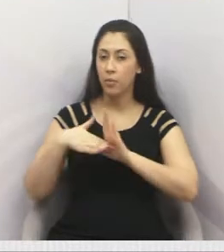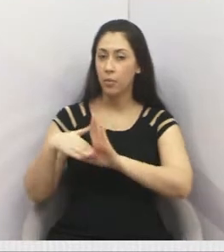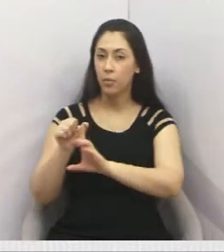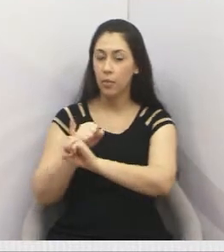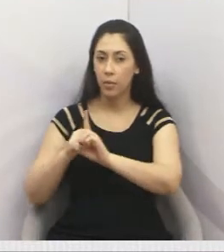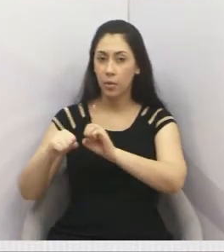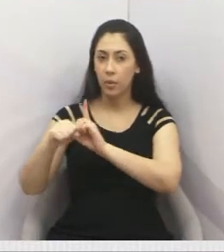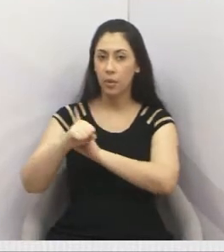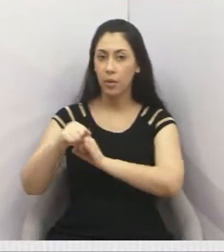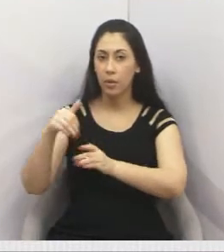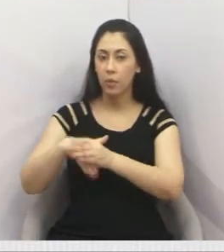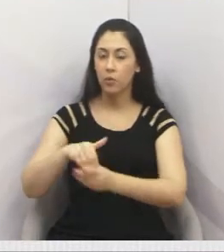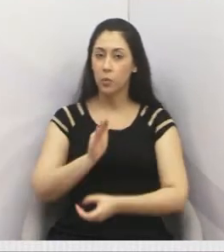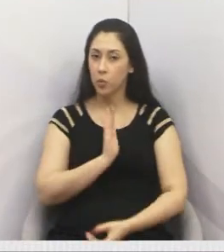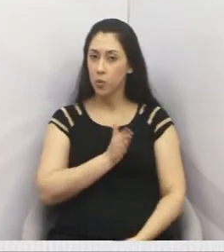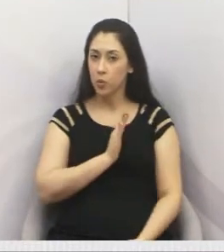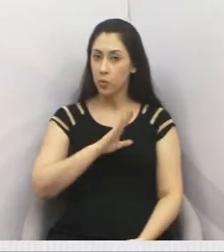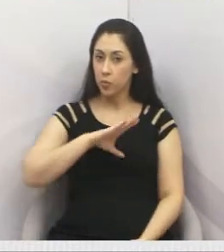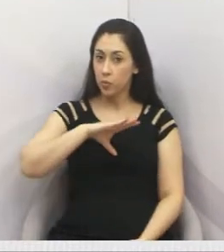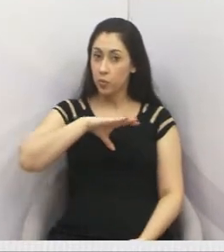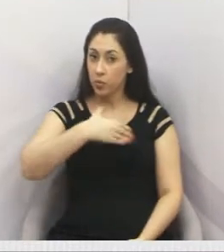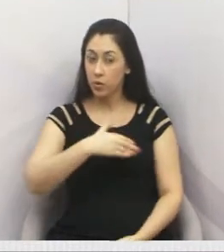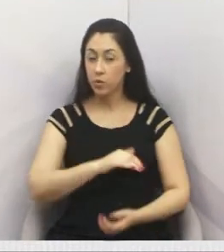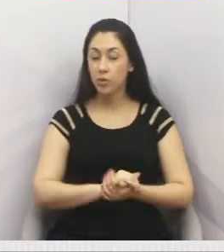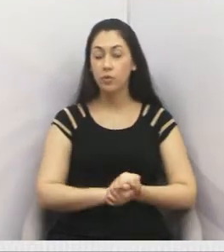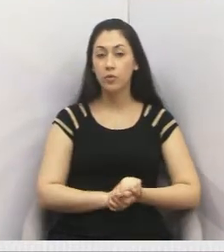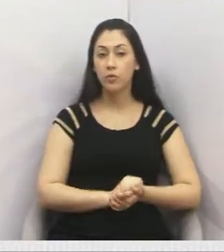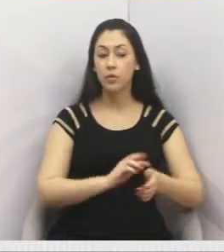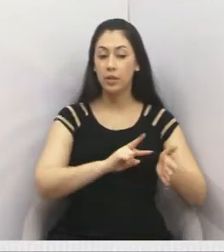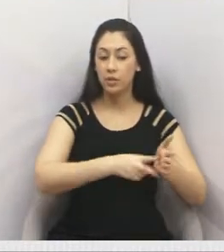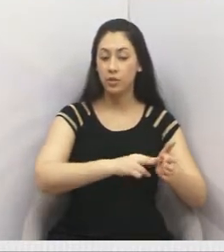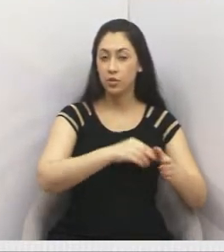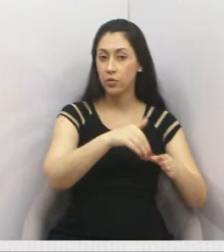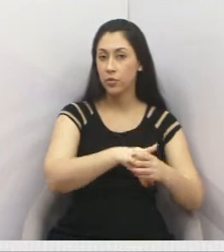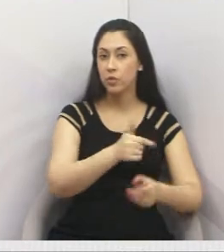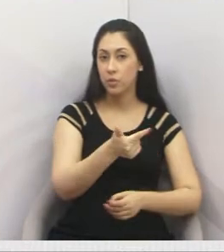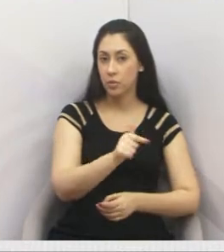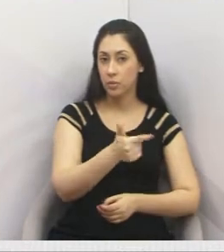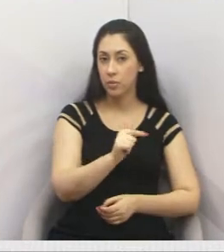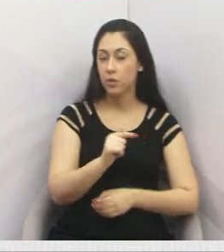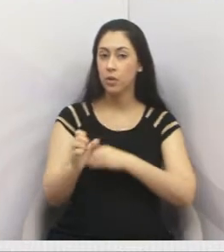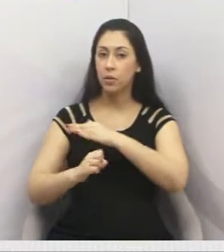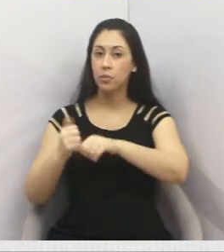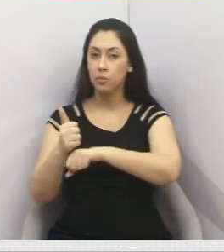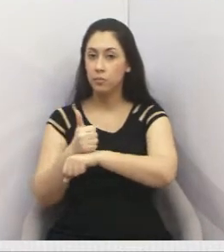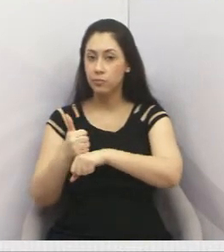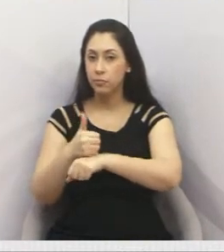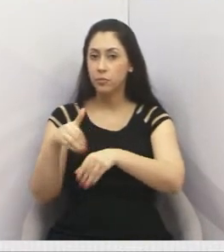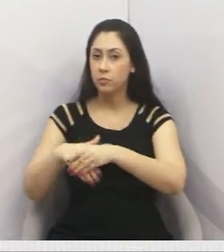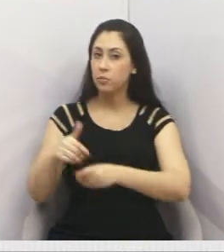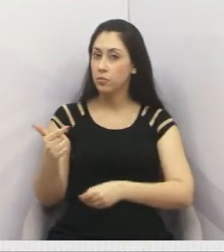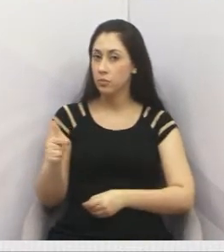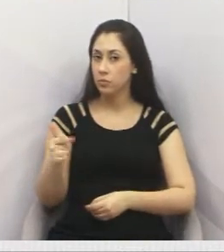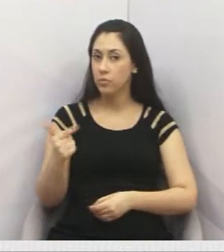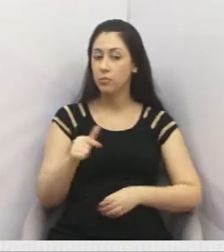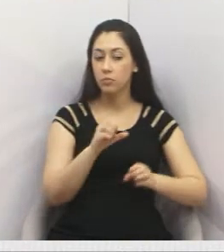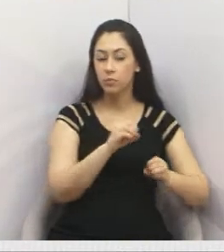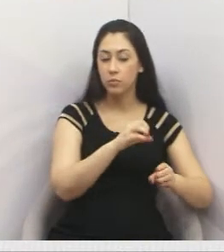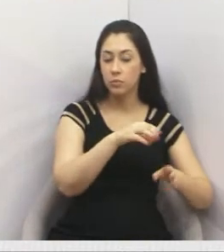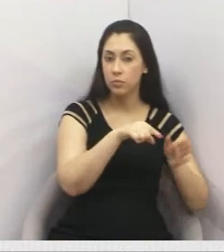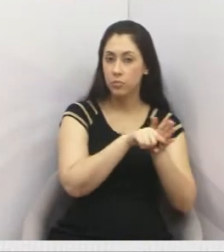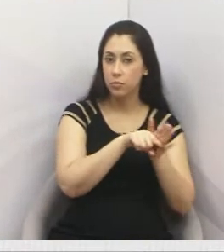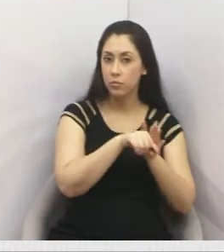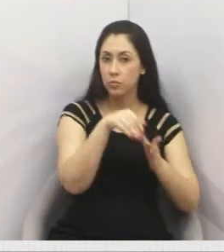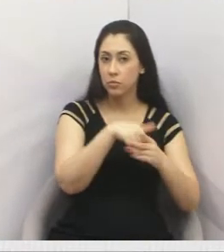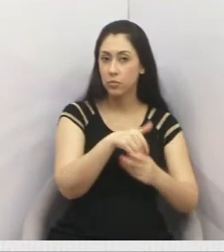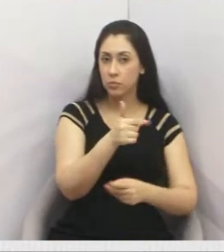Movimentos populares, Quilombo Coração Valente, entidade de classe sindical em branco, empresas ou entidades profissionais em branco, entidades acadêmicas de